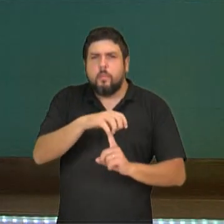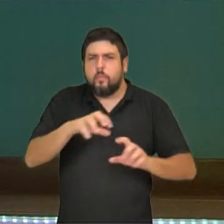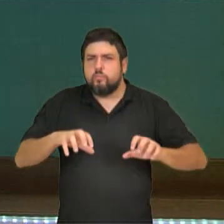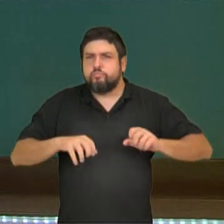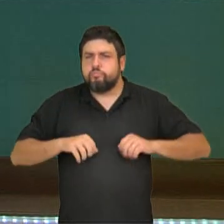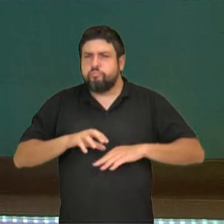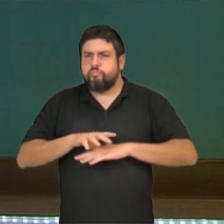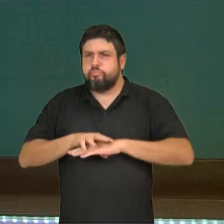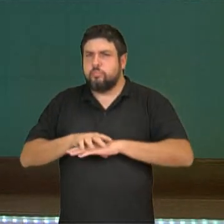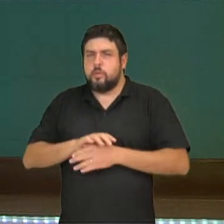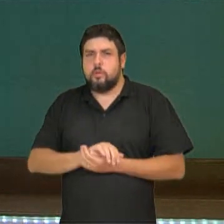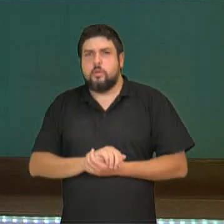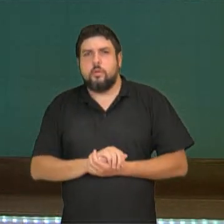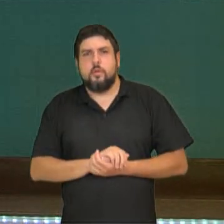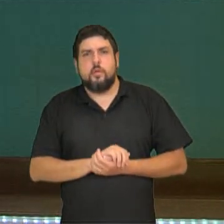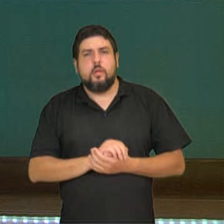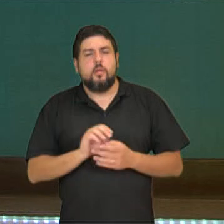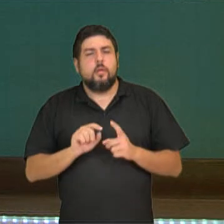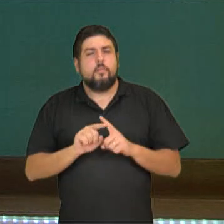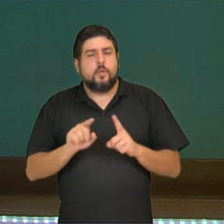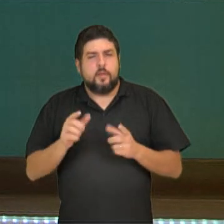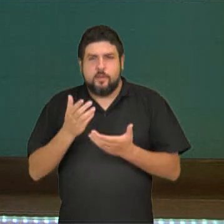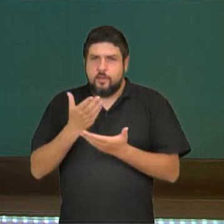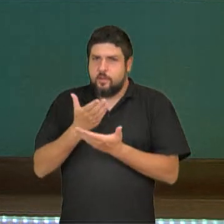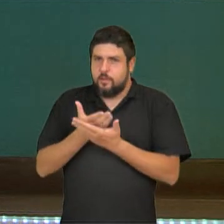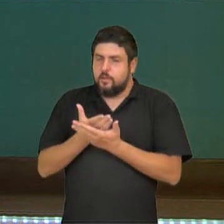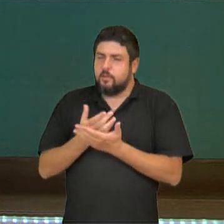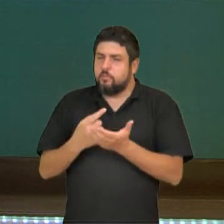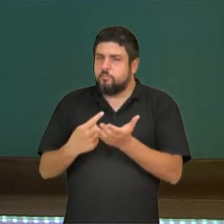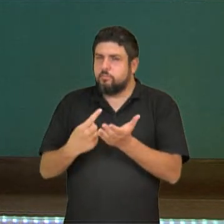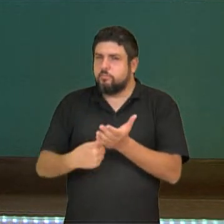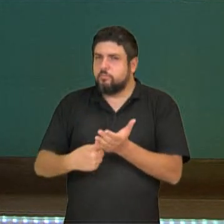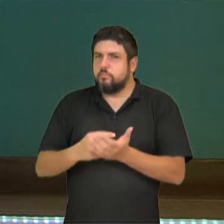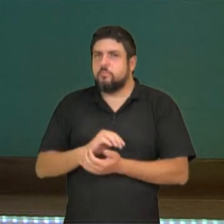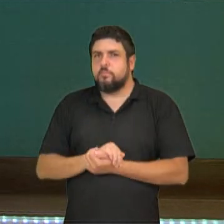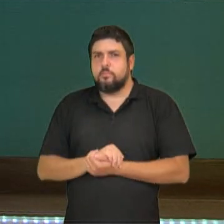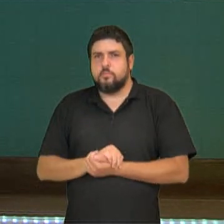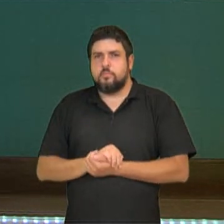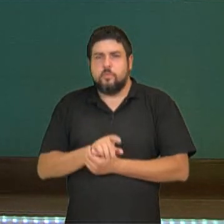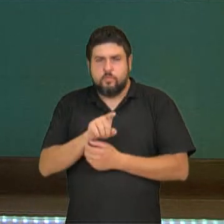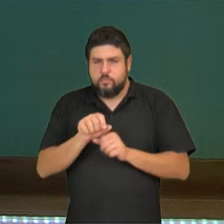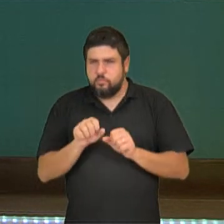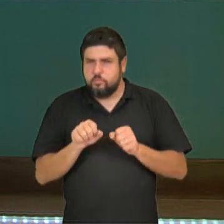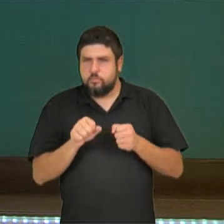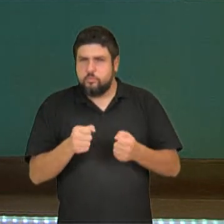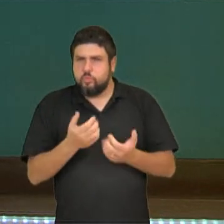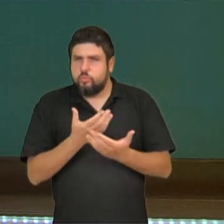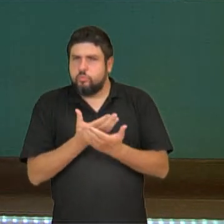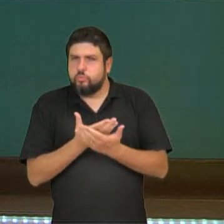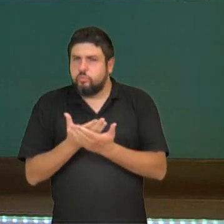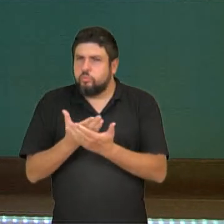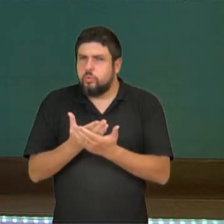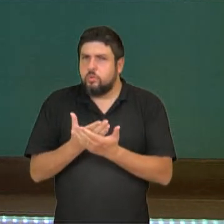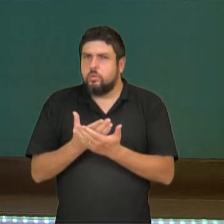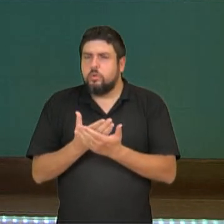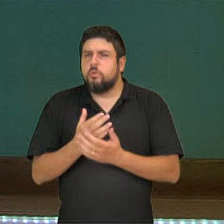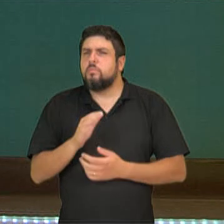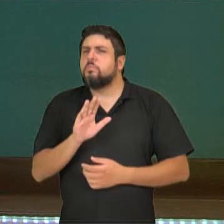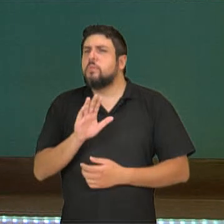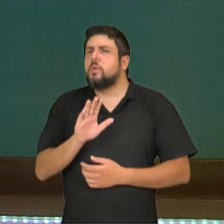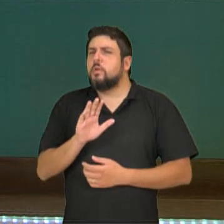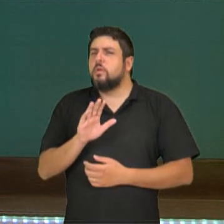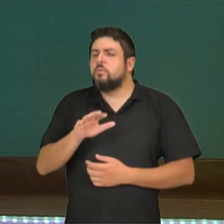gente começar essa aula, vamos para os nossos combinados? Você está estudando bastante? Como que é o ambiente que você